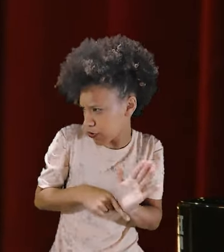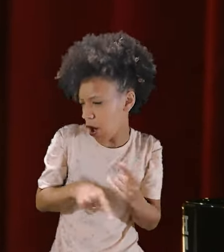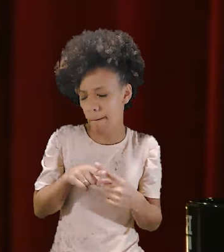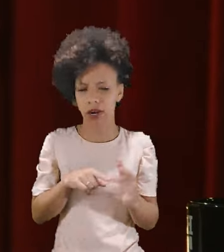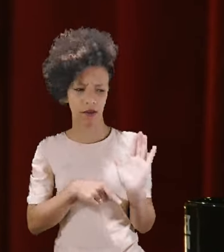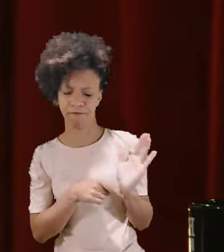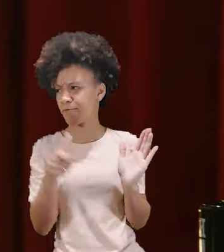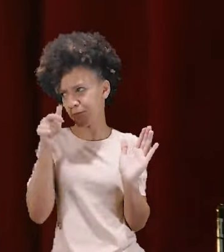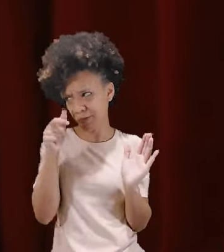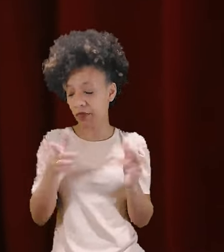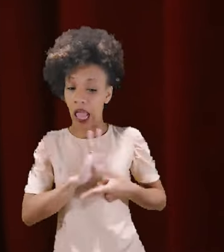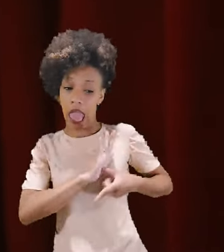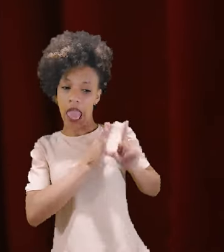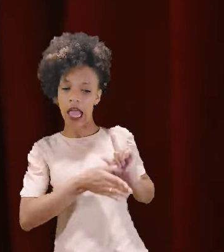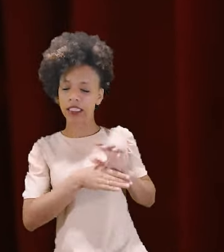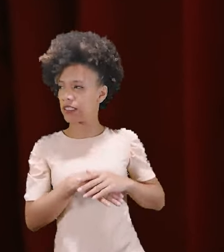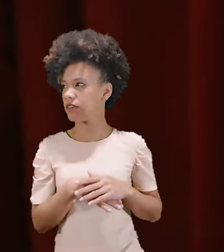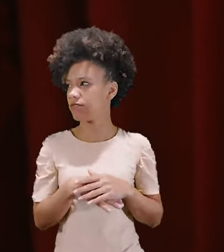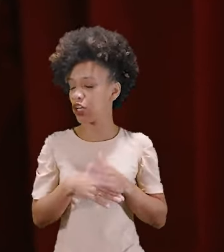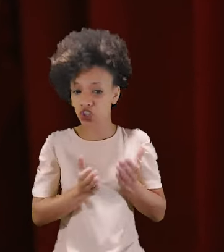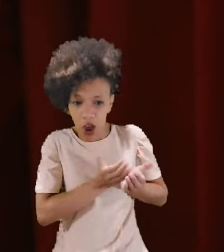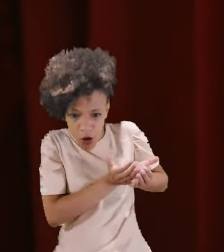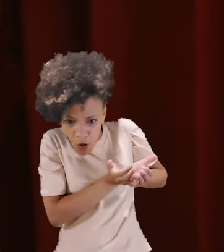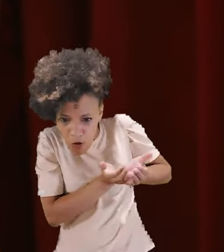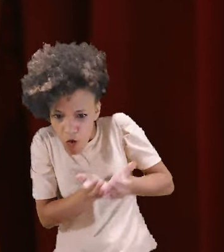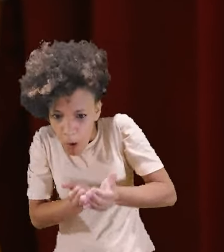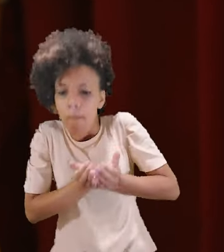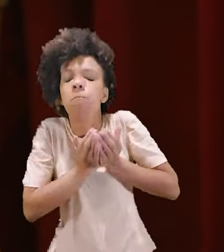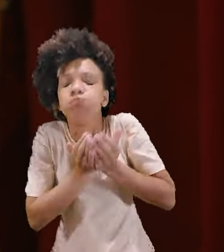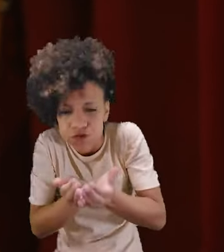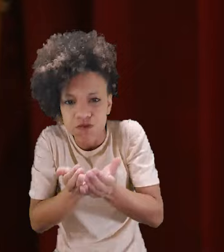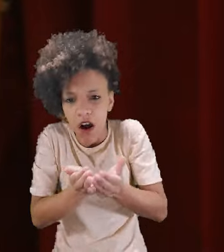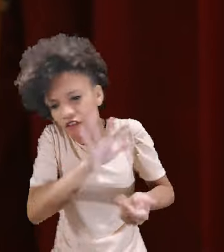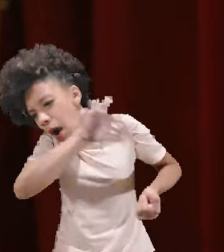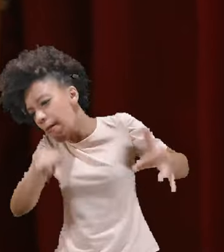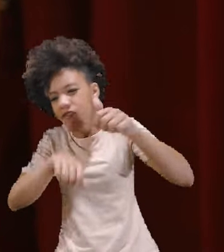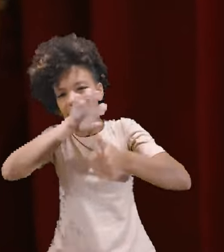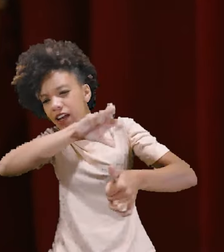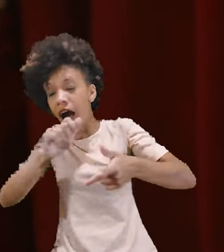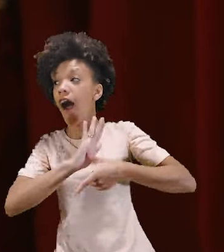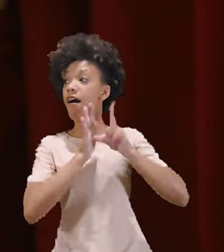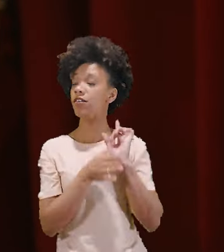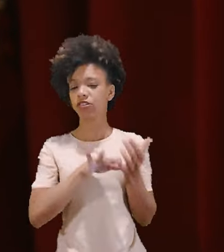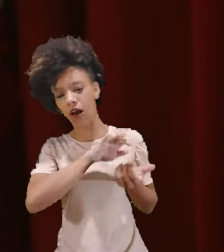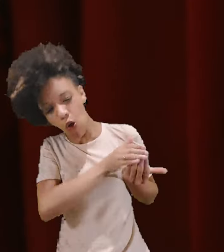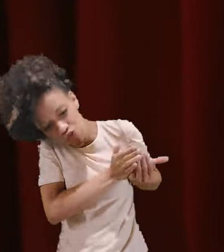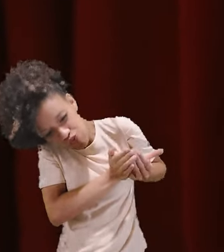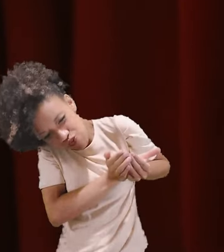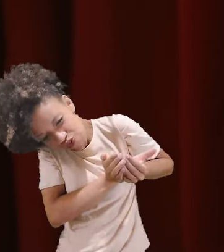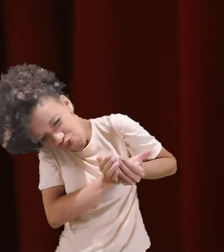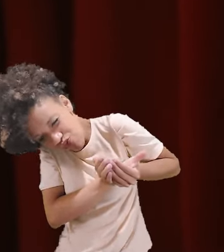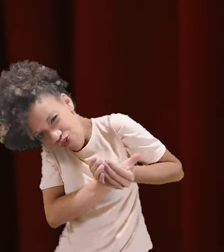filme fica assim pelo que eu vejo no filme Os caras antes de ver o antes de matar nesse Berg eu já estão vamos ver a vem e aí eles estão virando